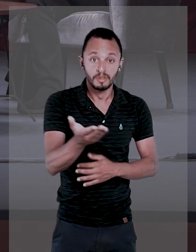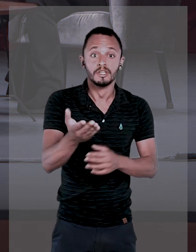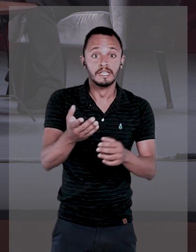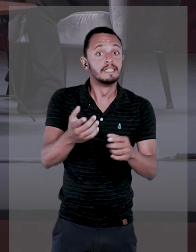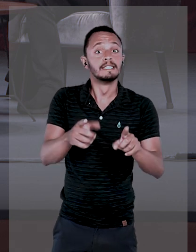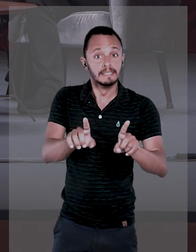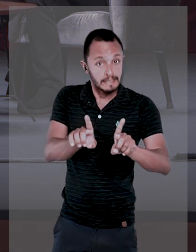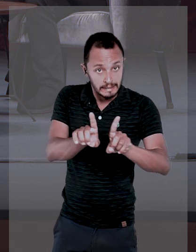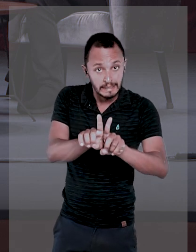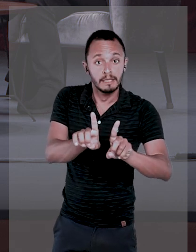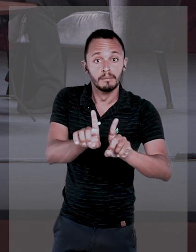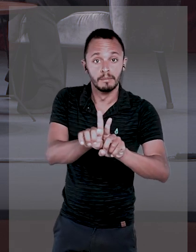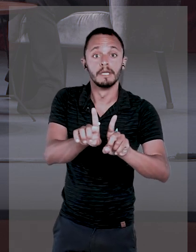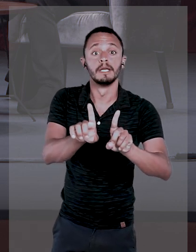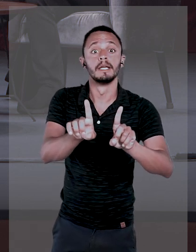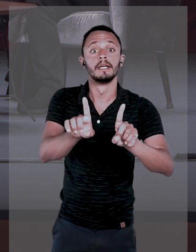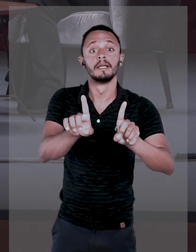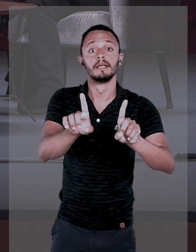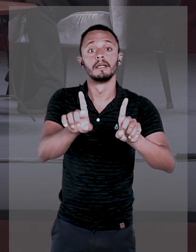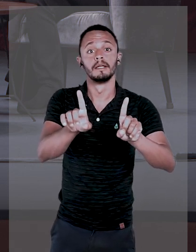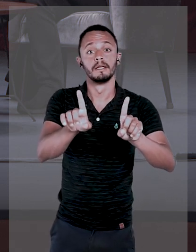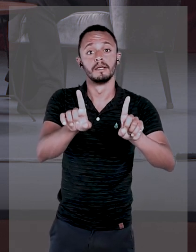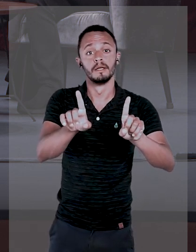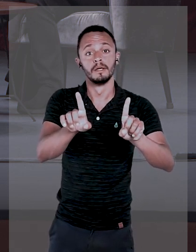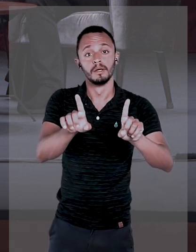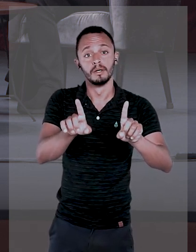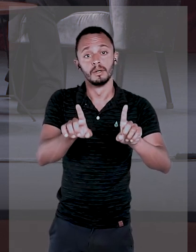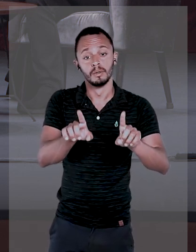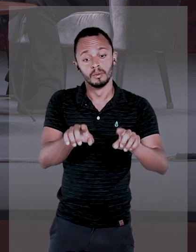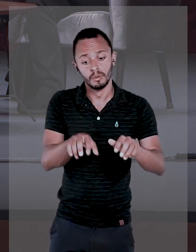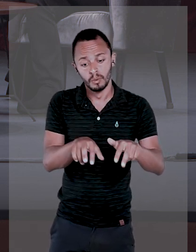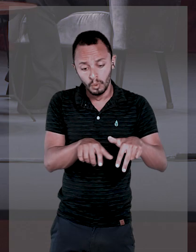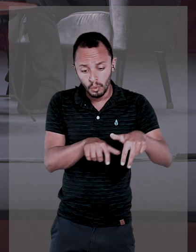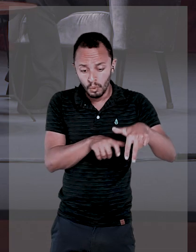amigos também.